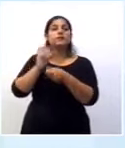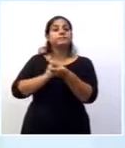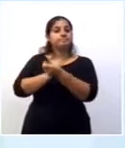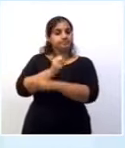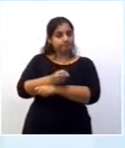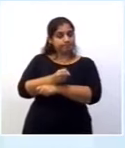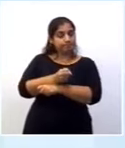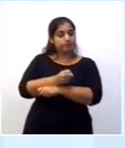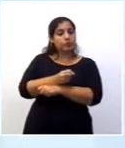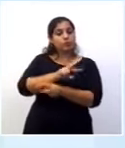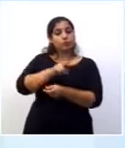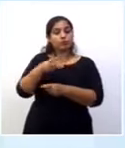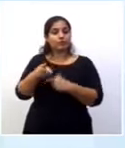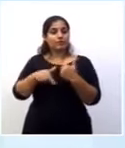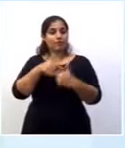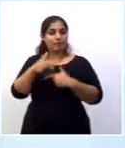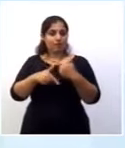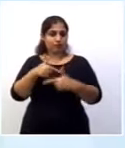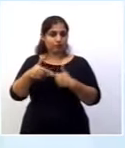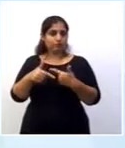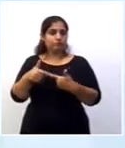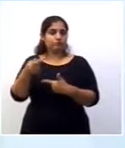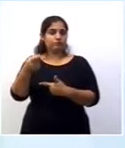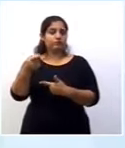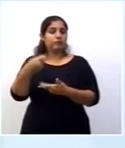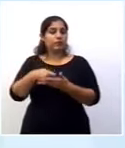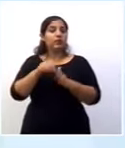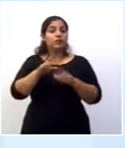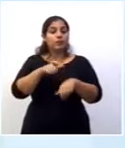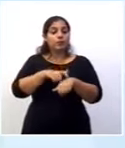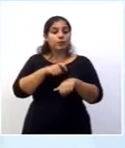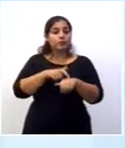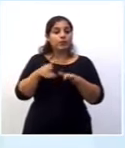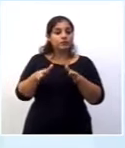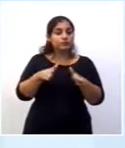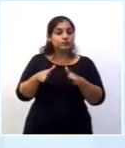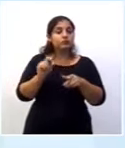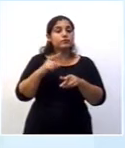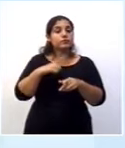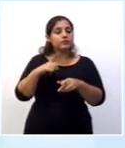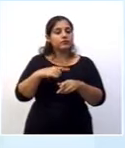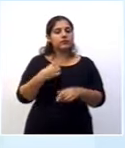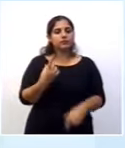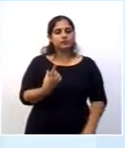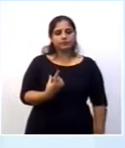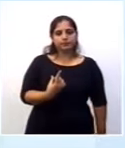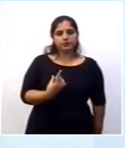para o assalariado, né? Nós devemos lembrar que esse momento nós vamos ter em